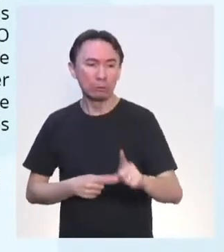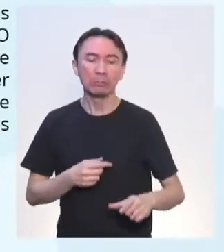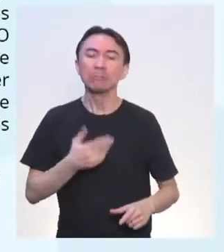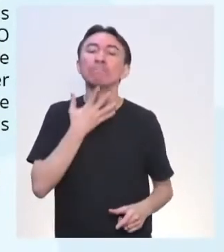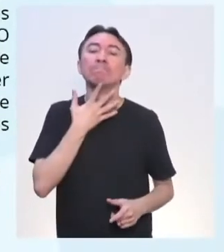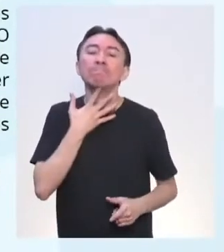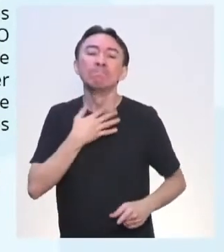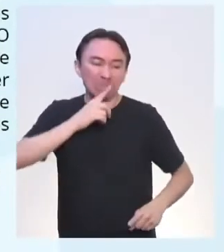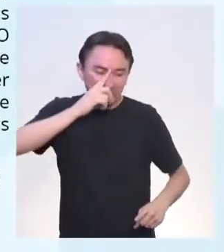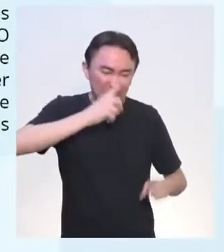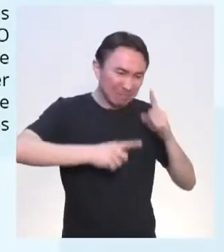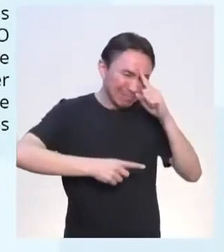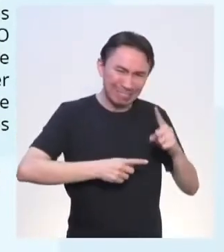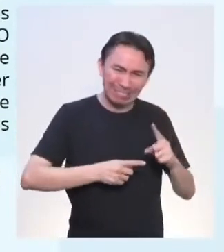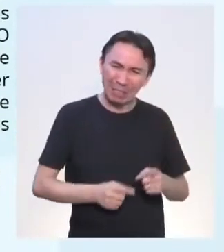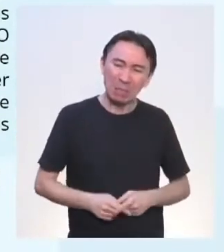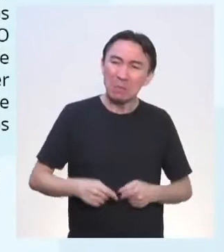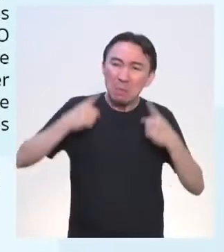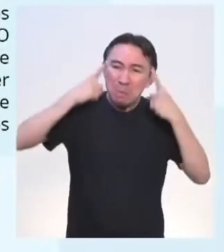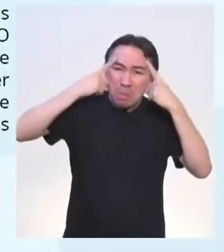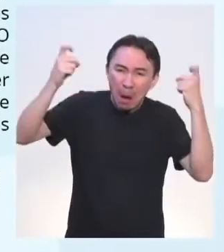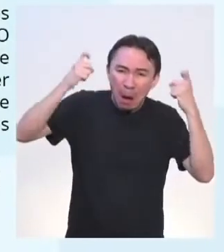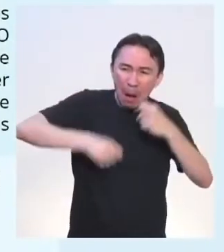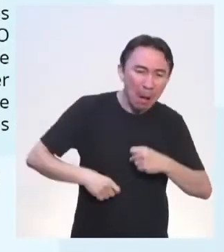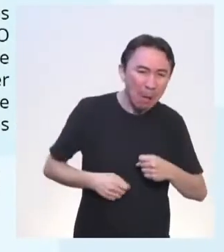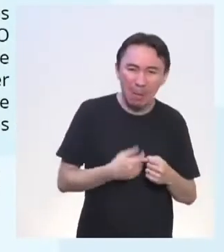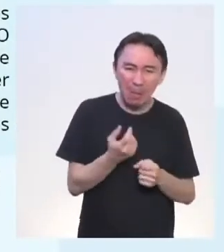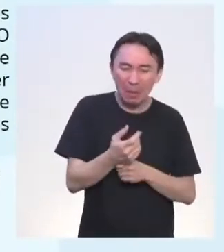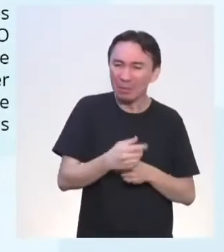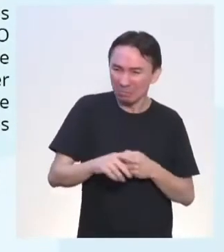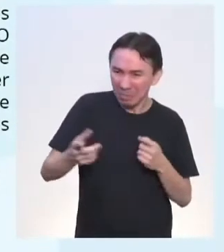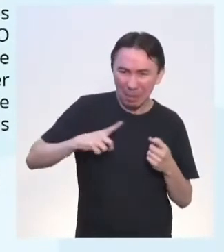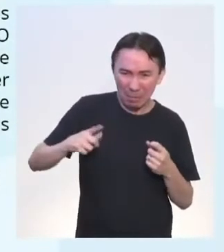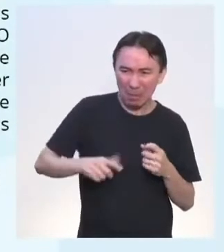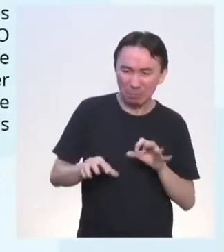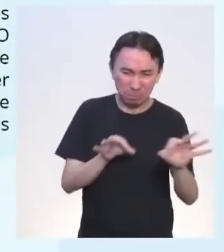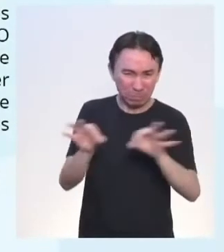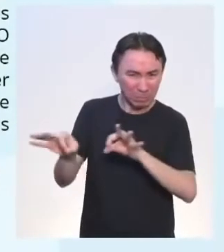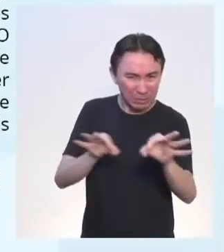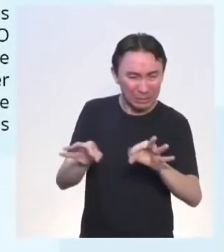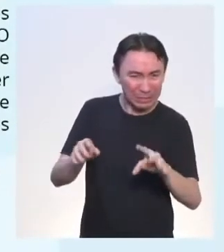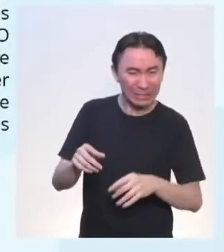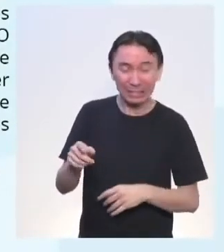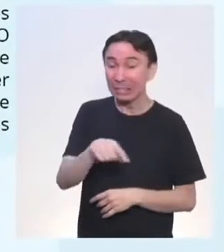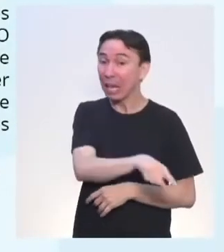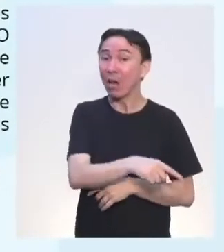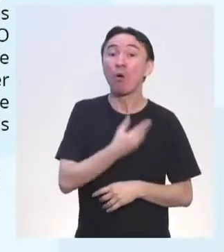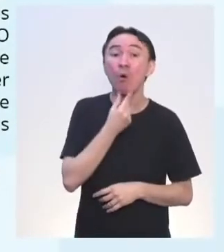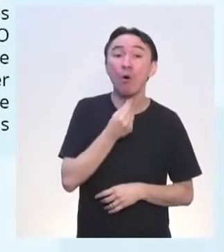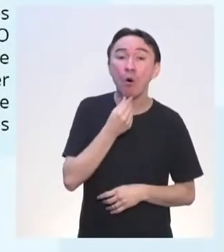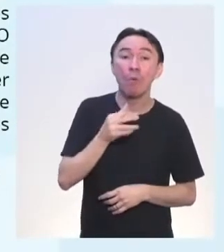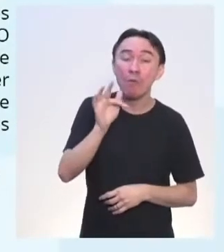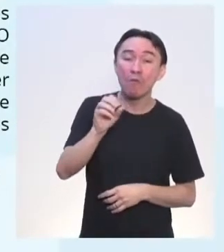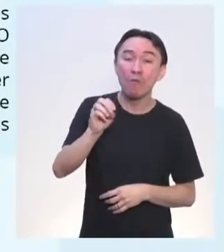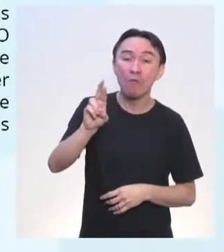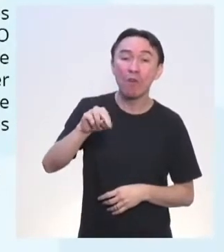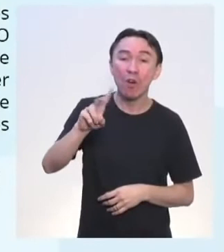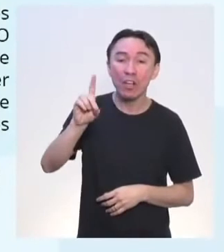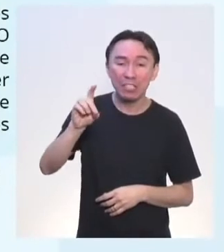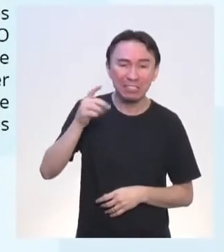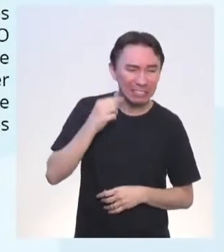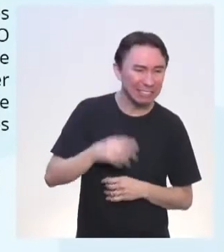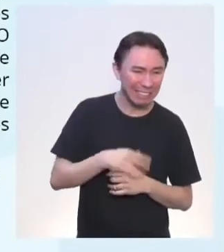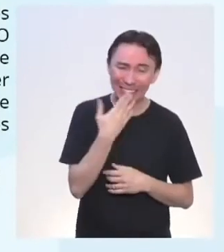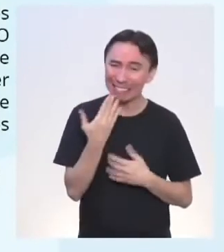possível superar a violência? Freud diz que é impossível controlar o instinto de morte. Boff diz que a evolução